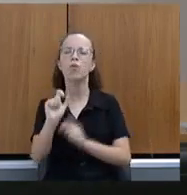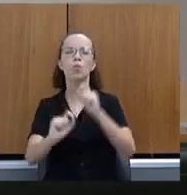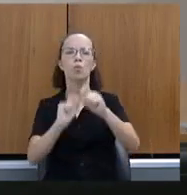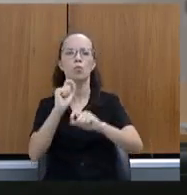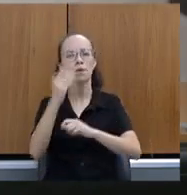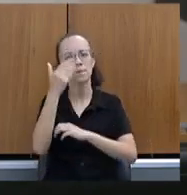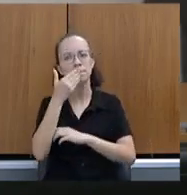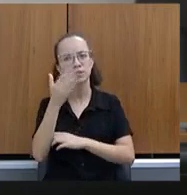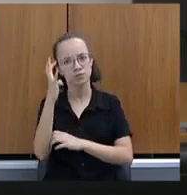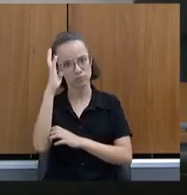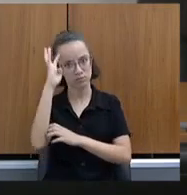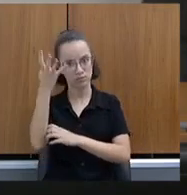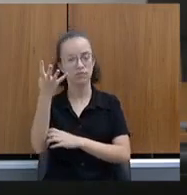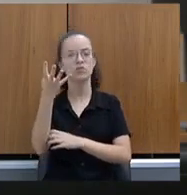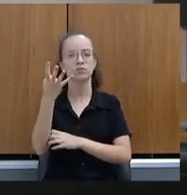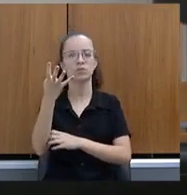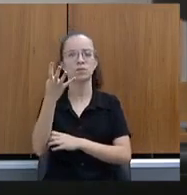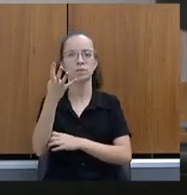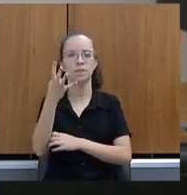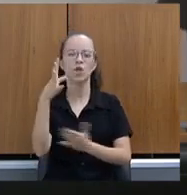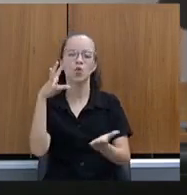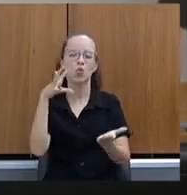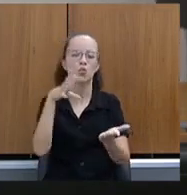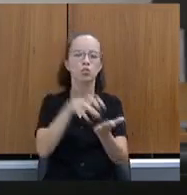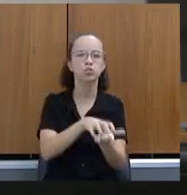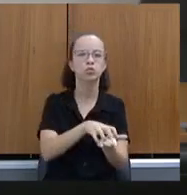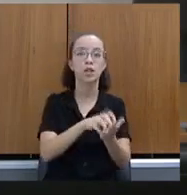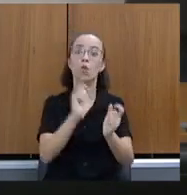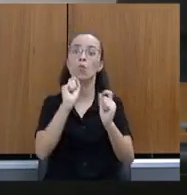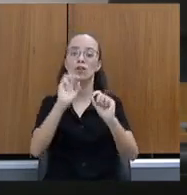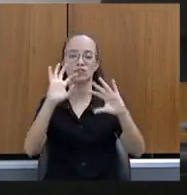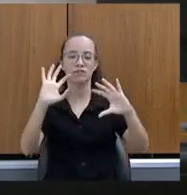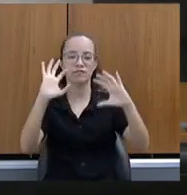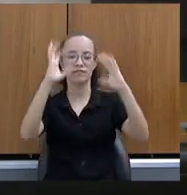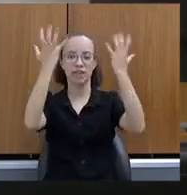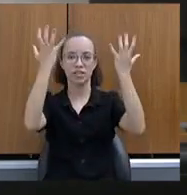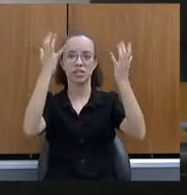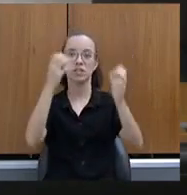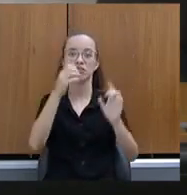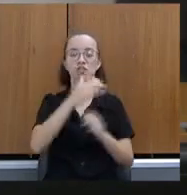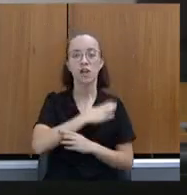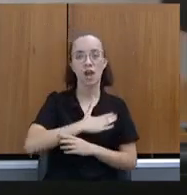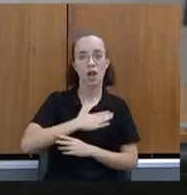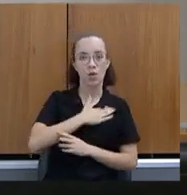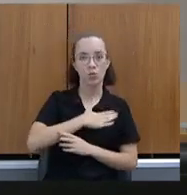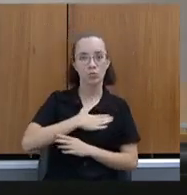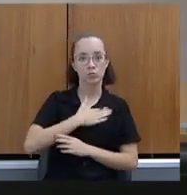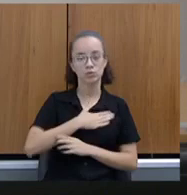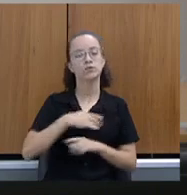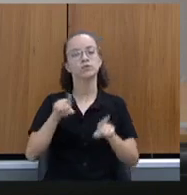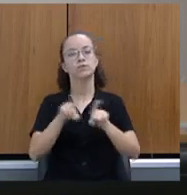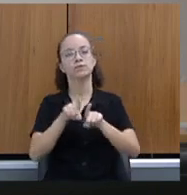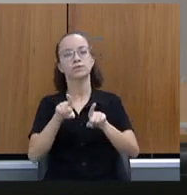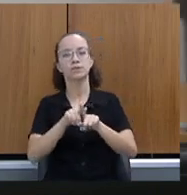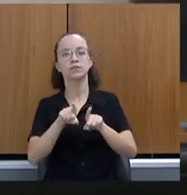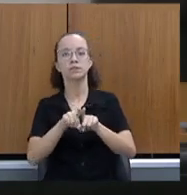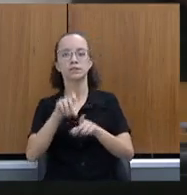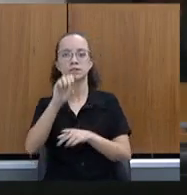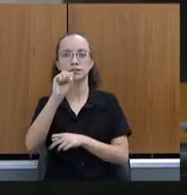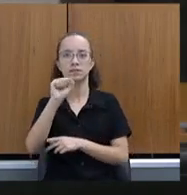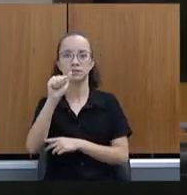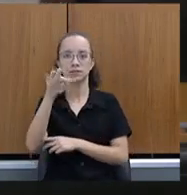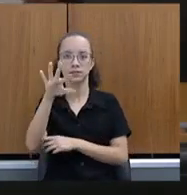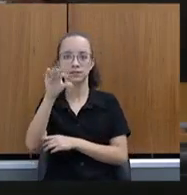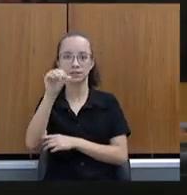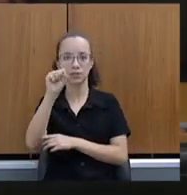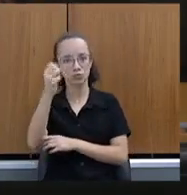providências para realizar o tombamento das festas de agosto e das festas de Santos Reis